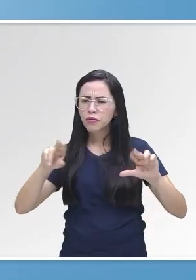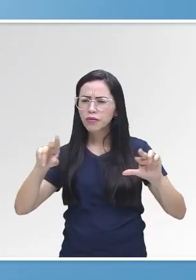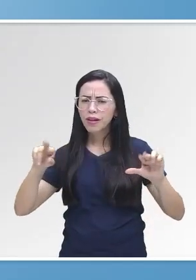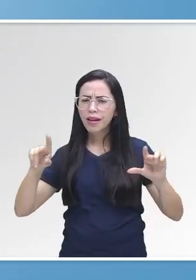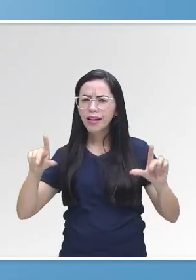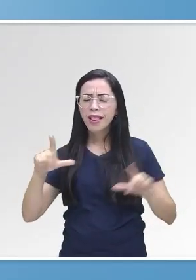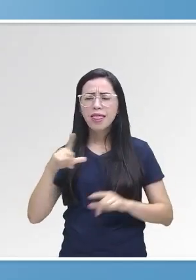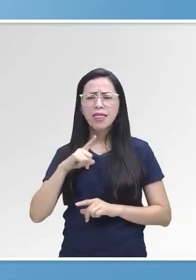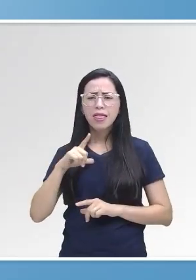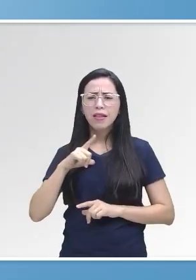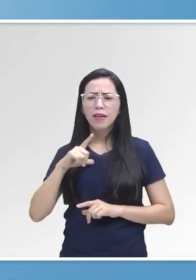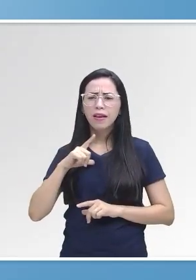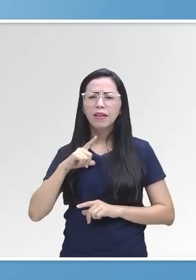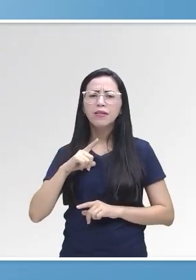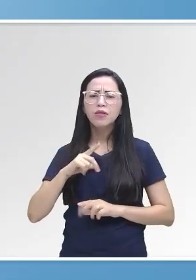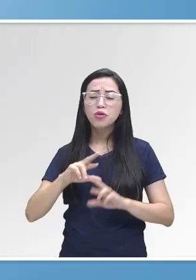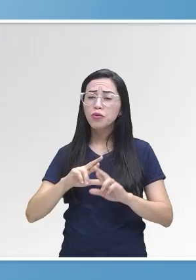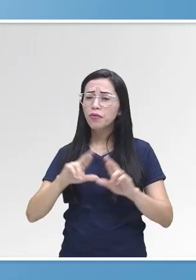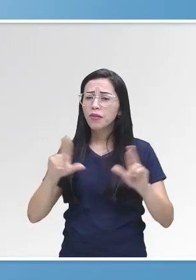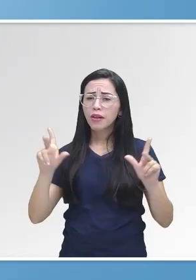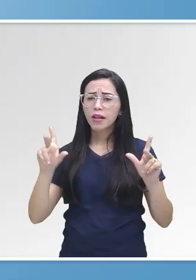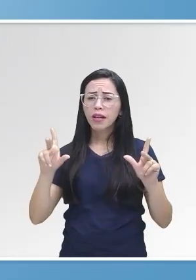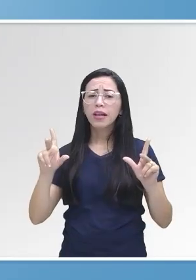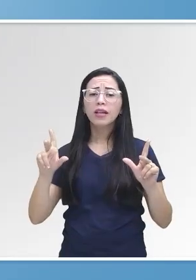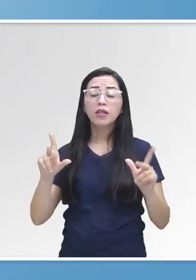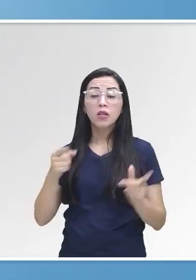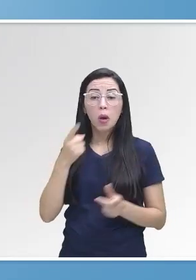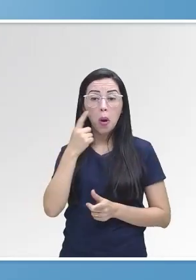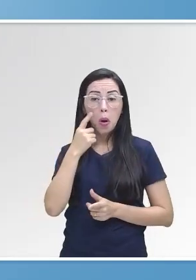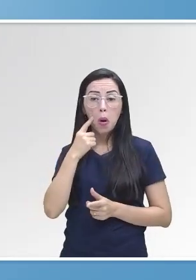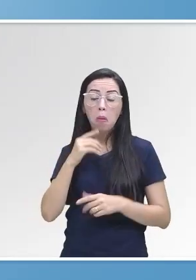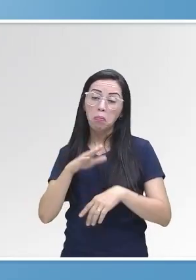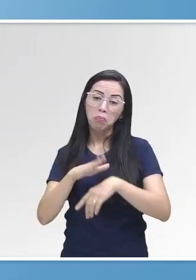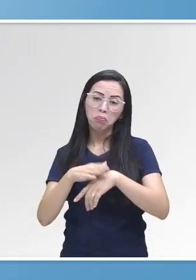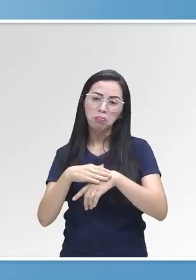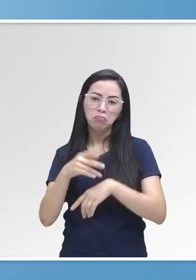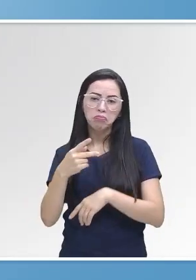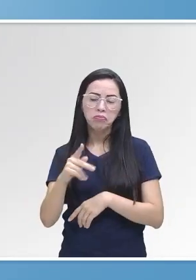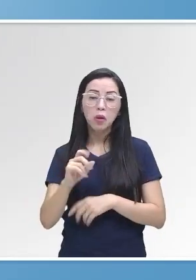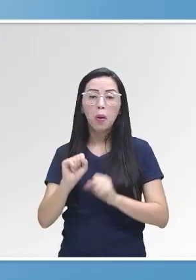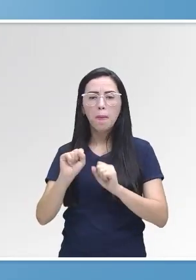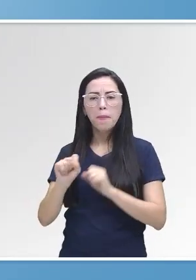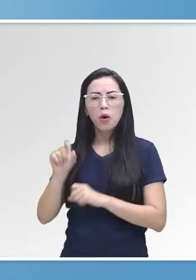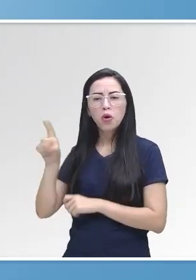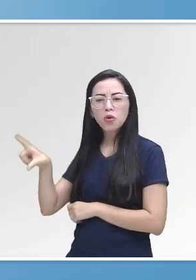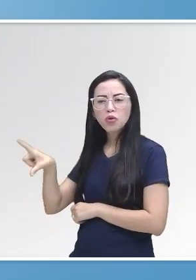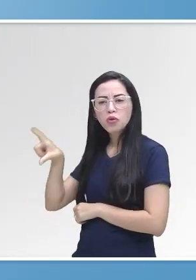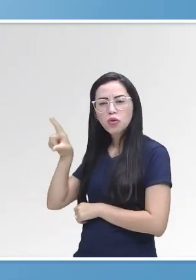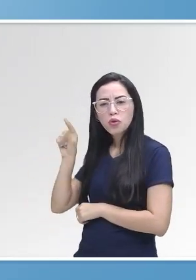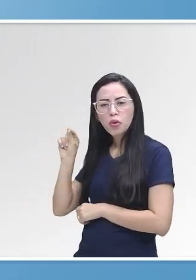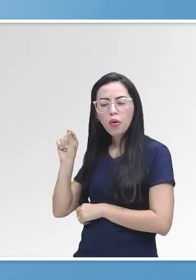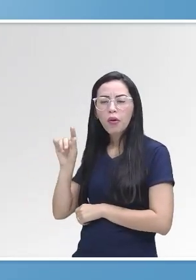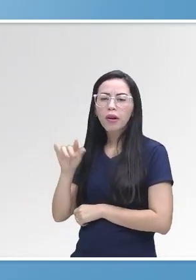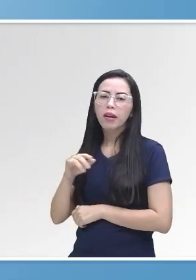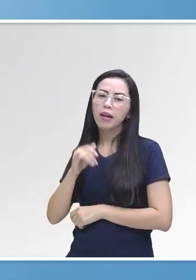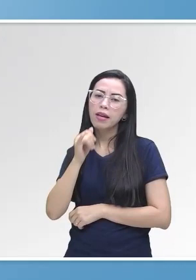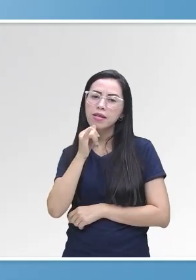vários tipos de gráficos ó vocês podem escolher o desenho para representar a